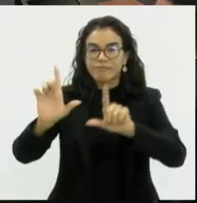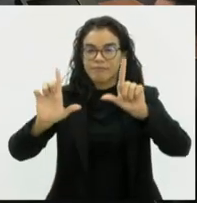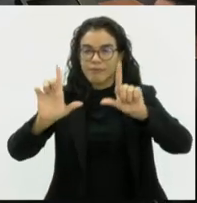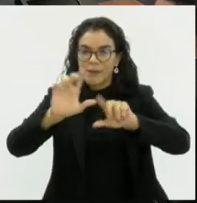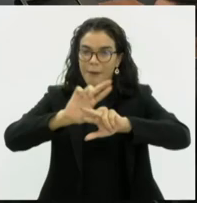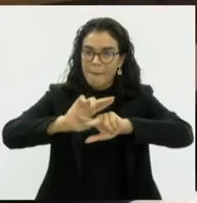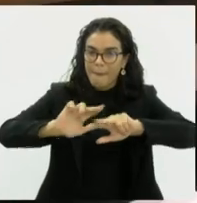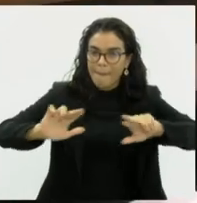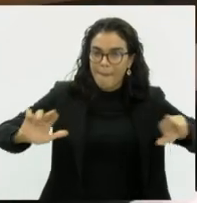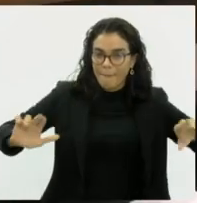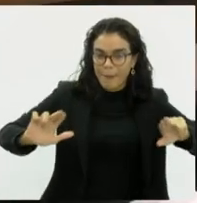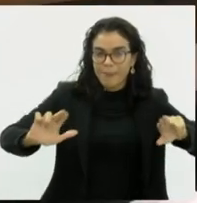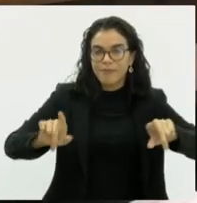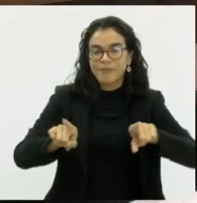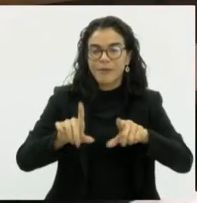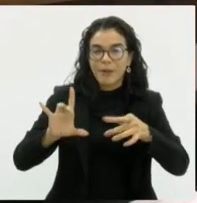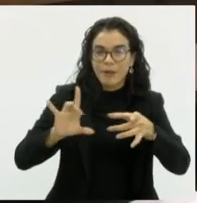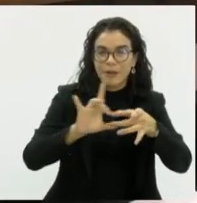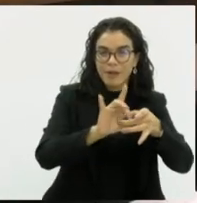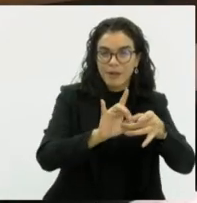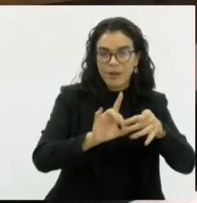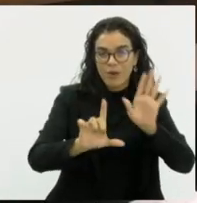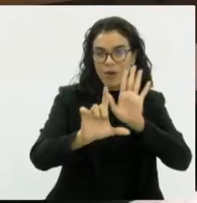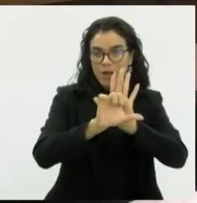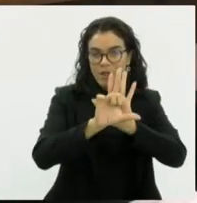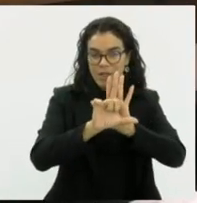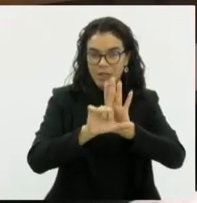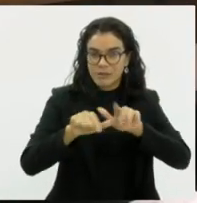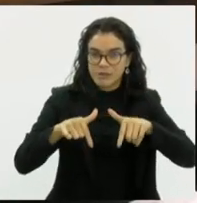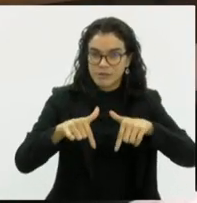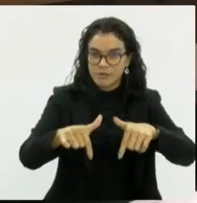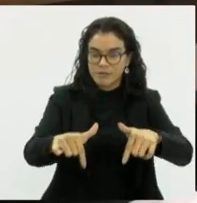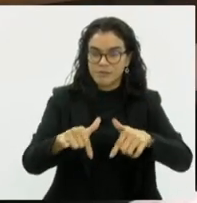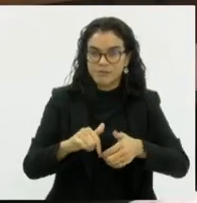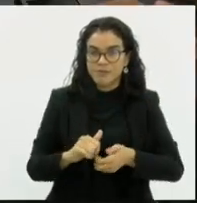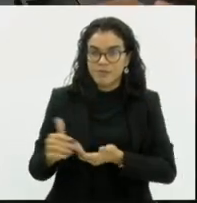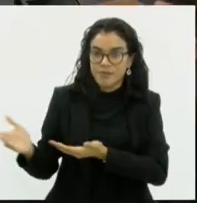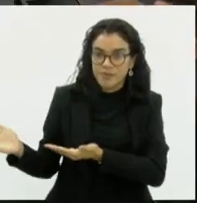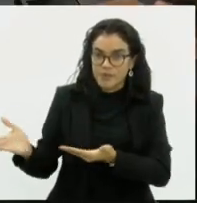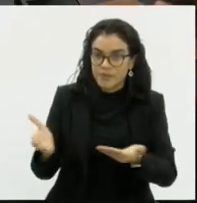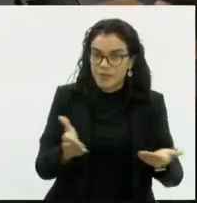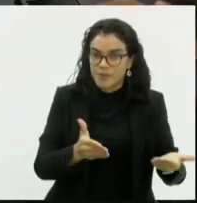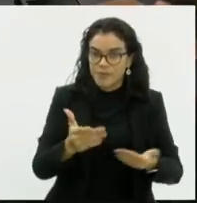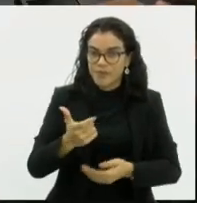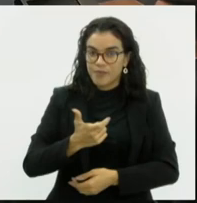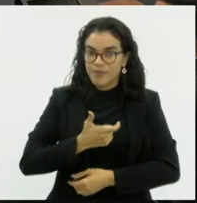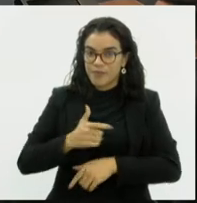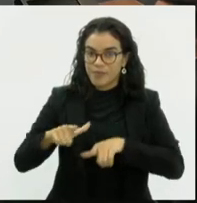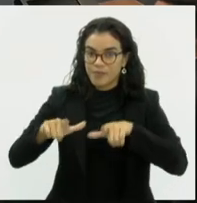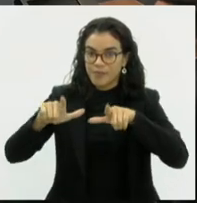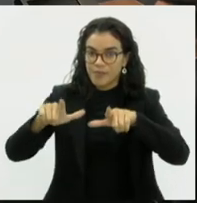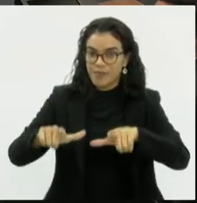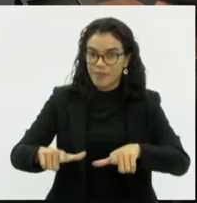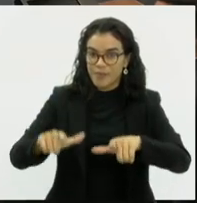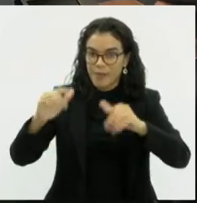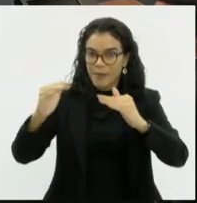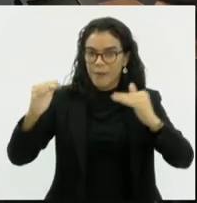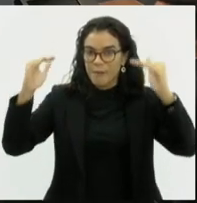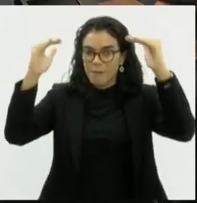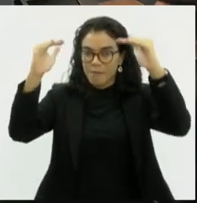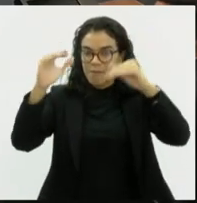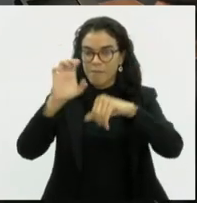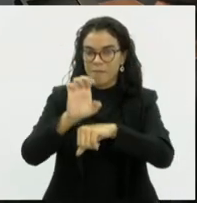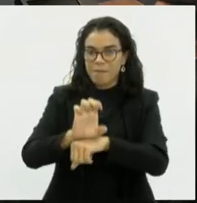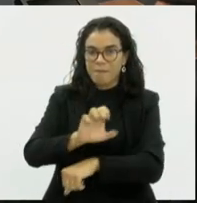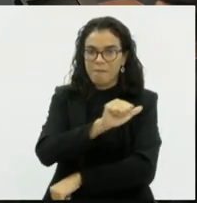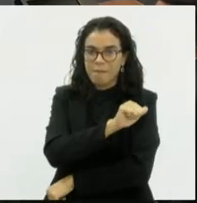em consonância com a legislação vigente. Convido para receber o título de benemérito do Estado